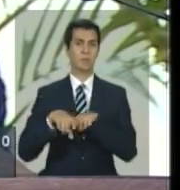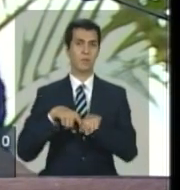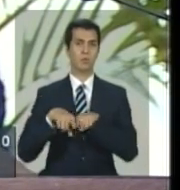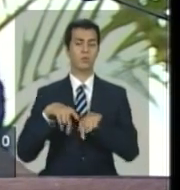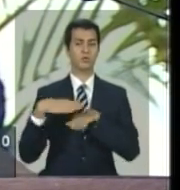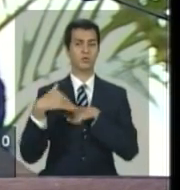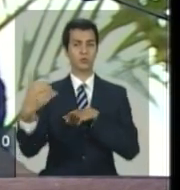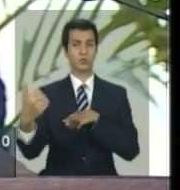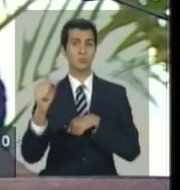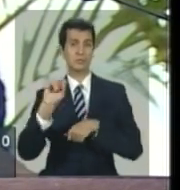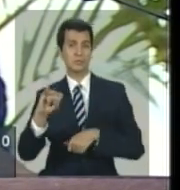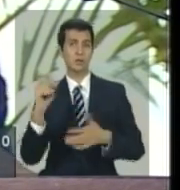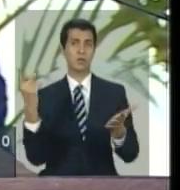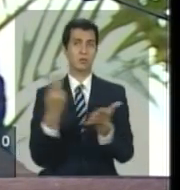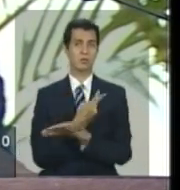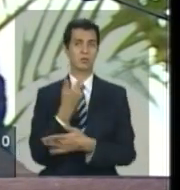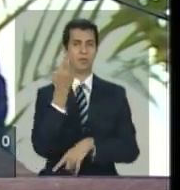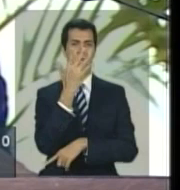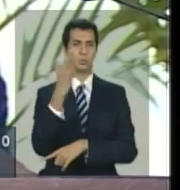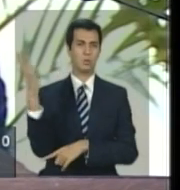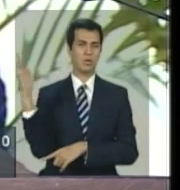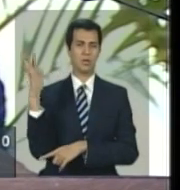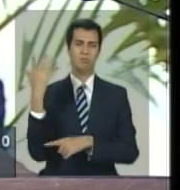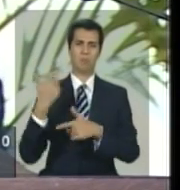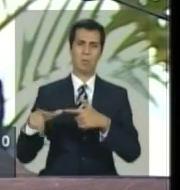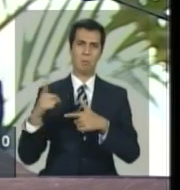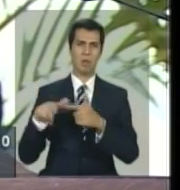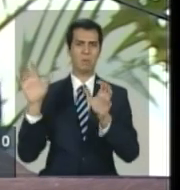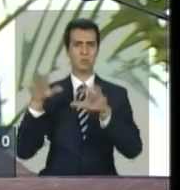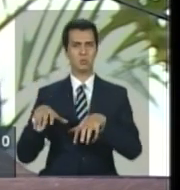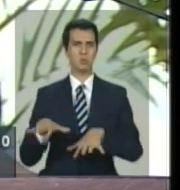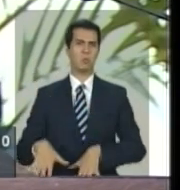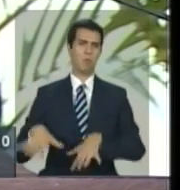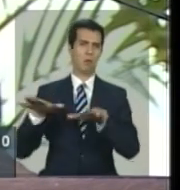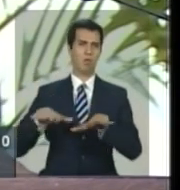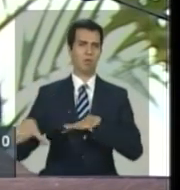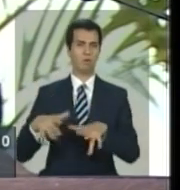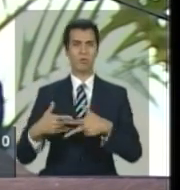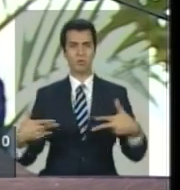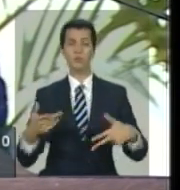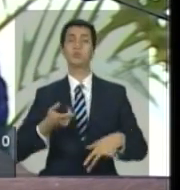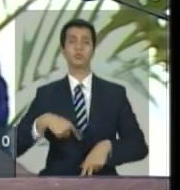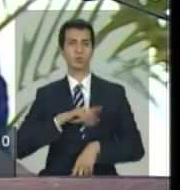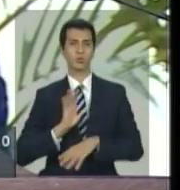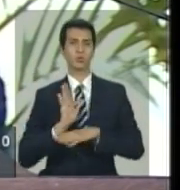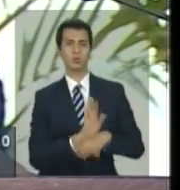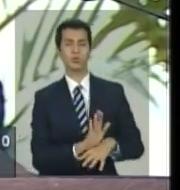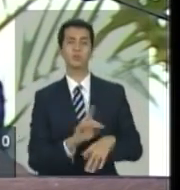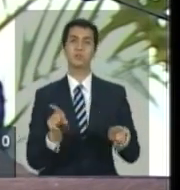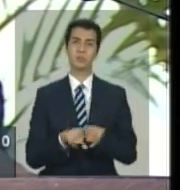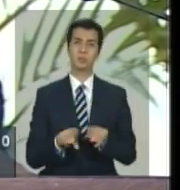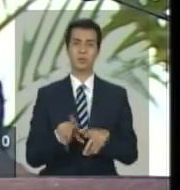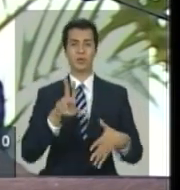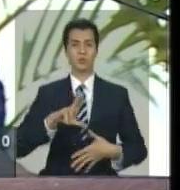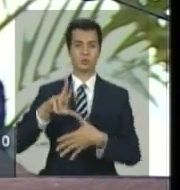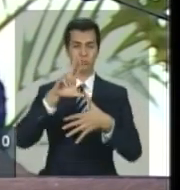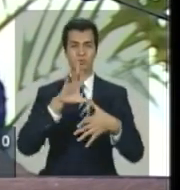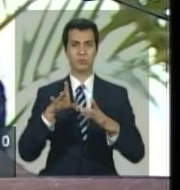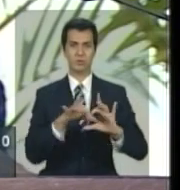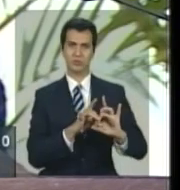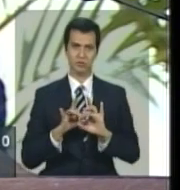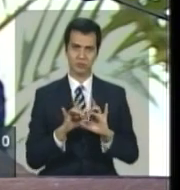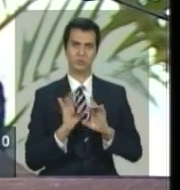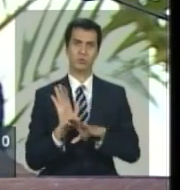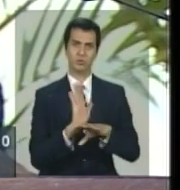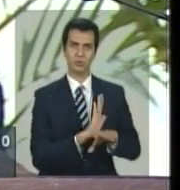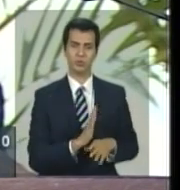por calamidades naturais, na integração entre os países sul-americanos ou na manutenção do elevado